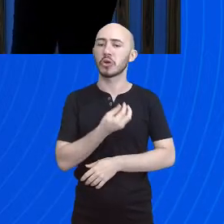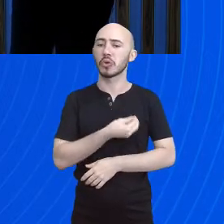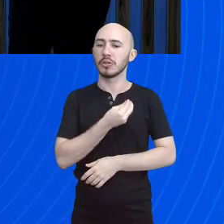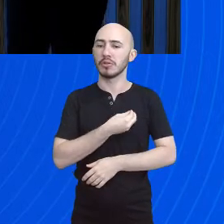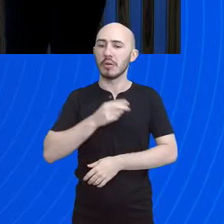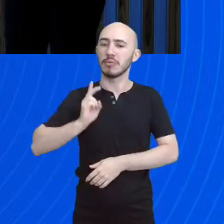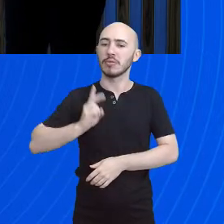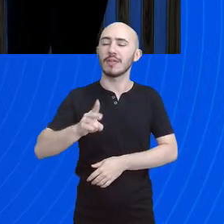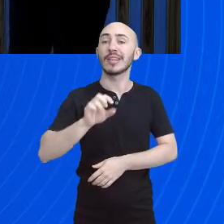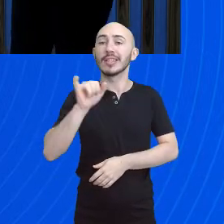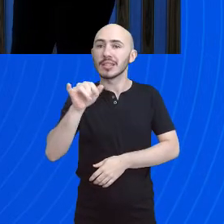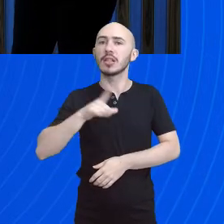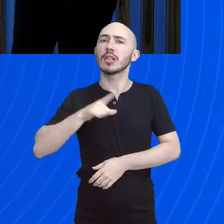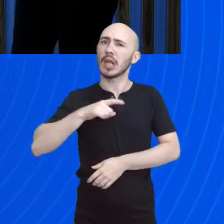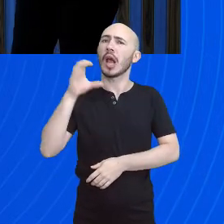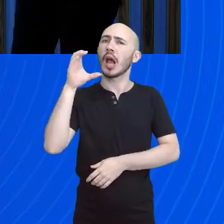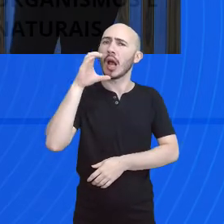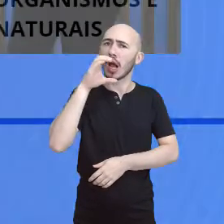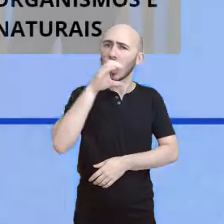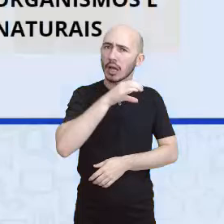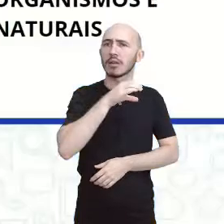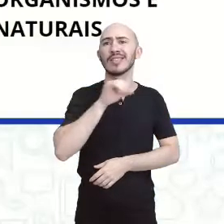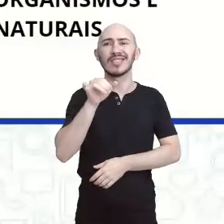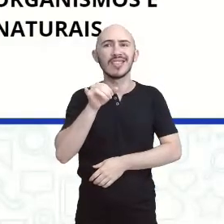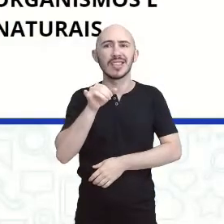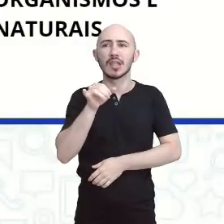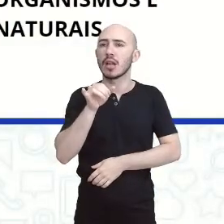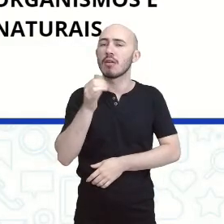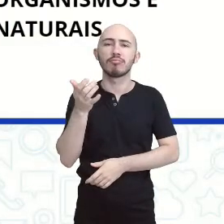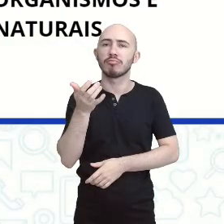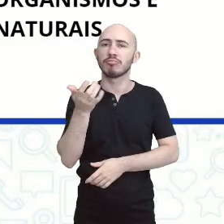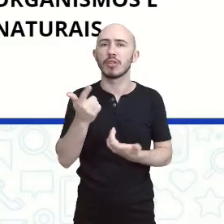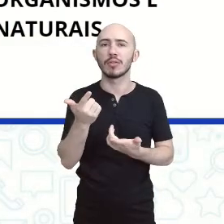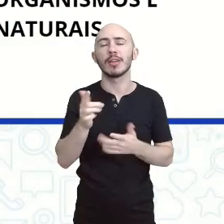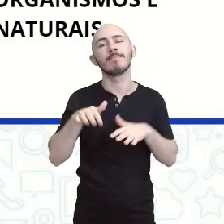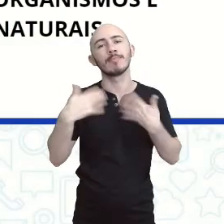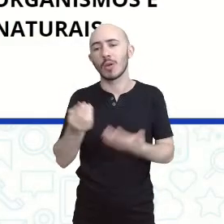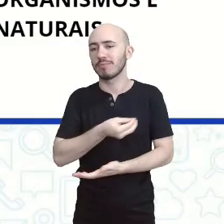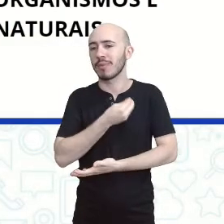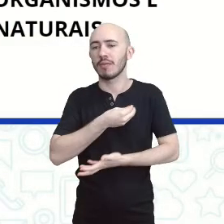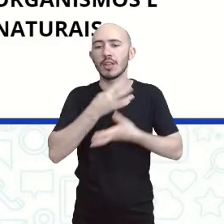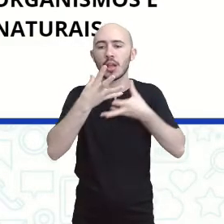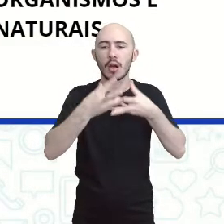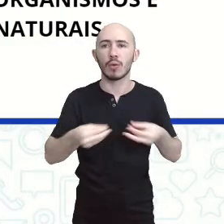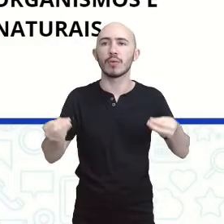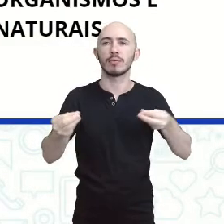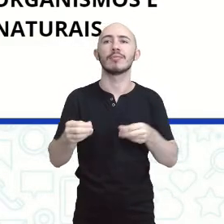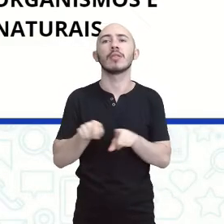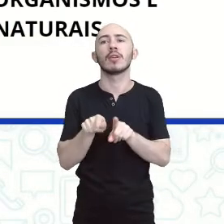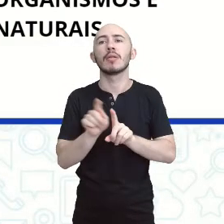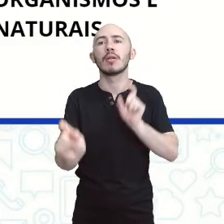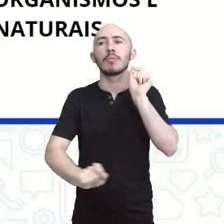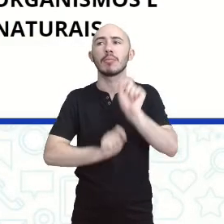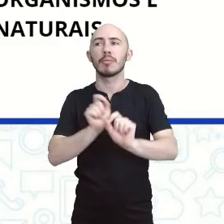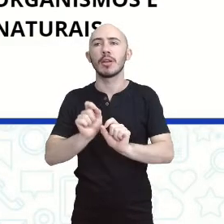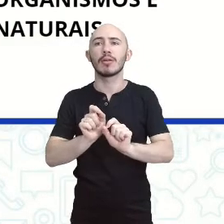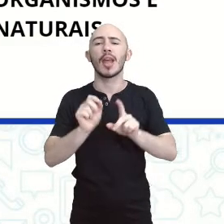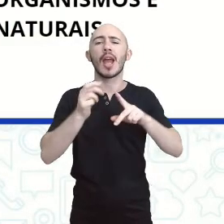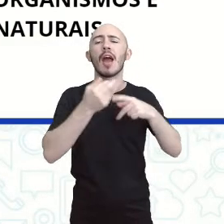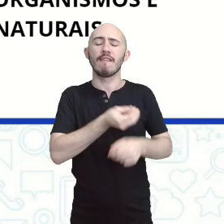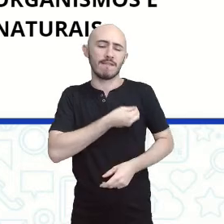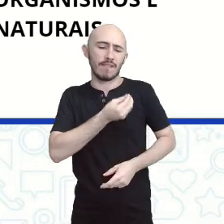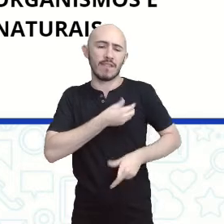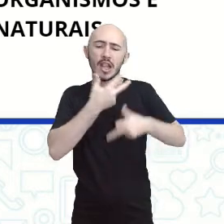aqui. Outra coisa é a biodiversidade, né? A gente já sabe dessa questão toda da interação dos